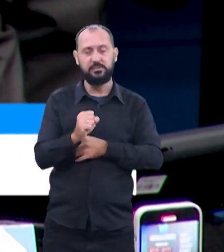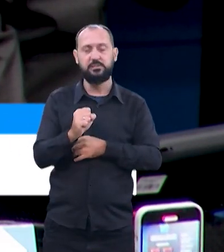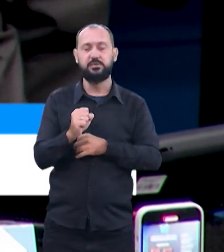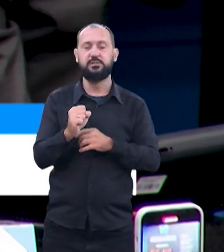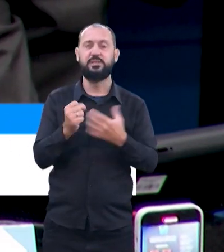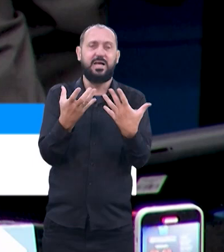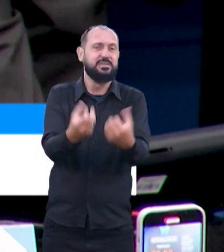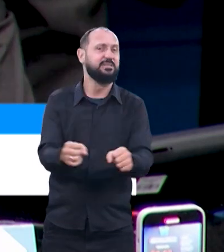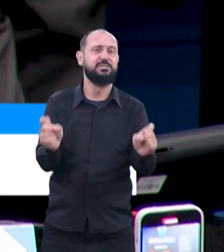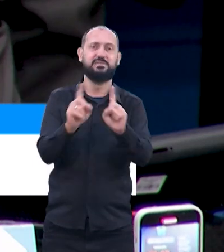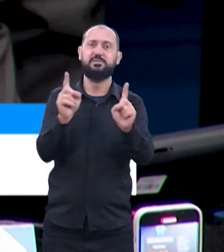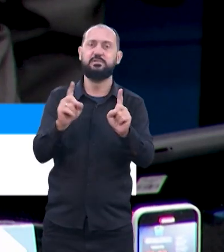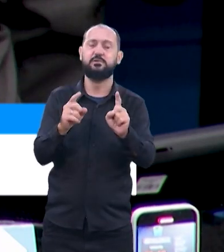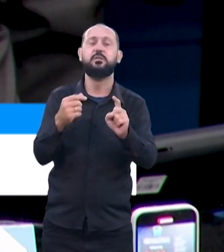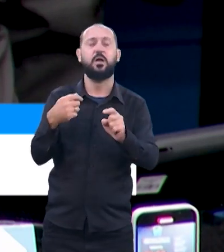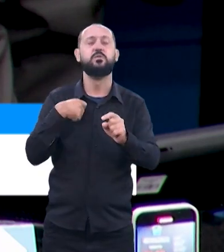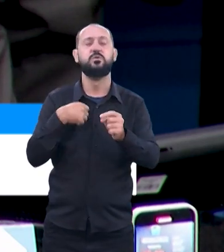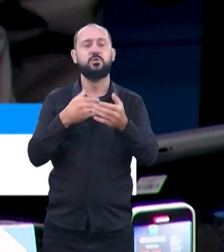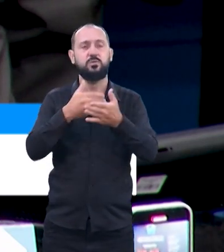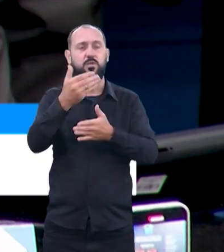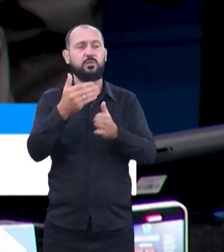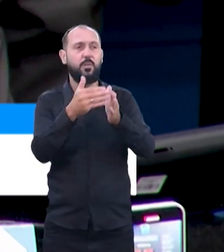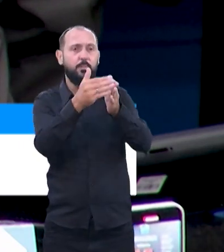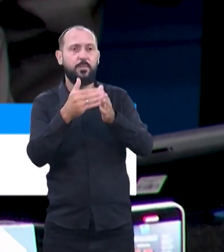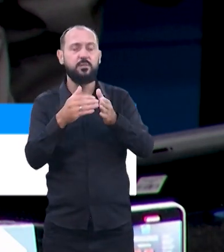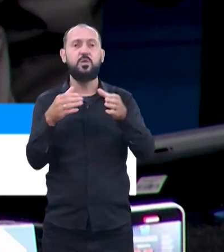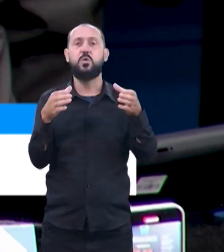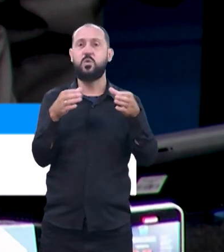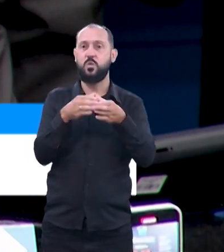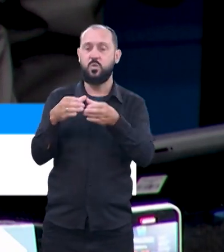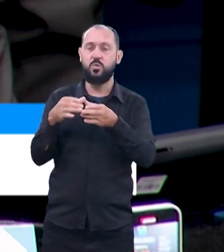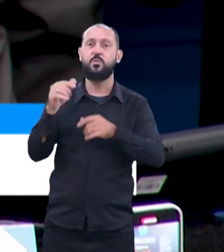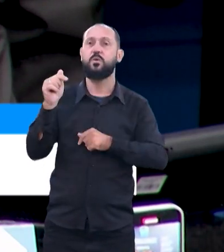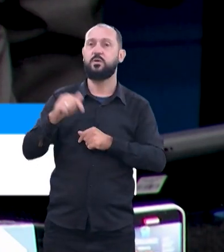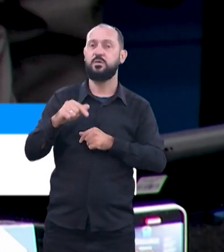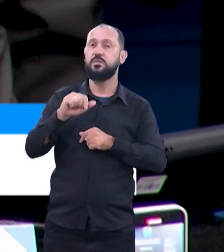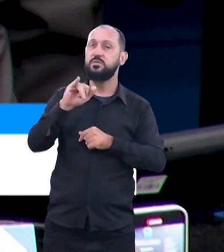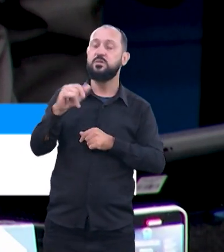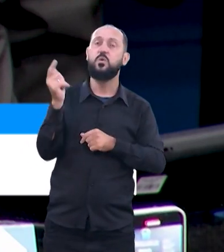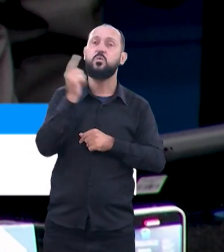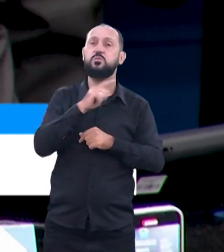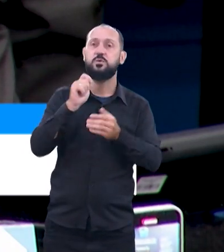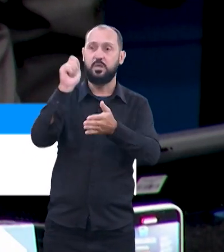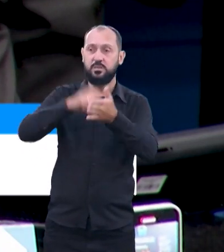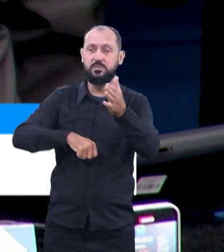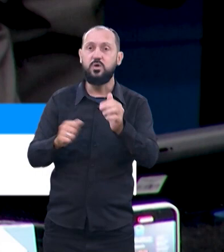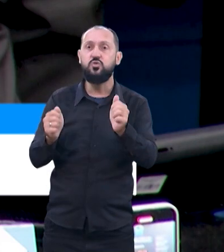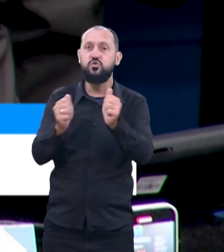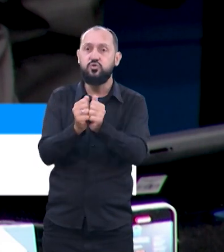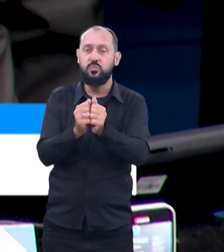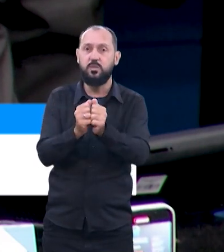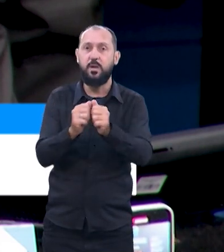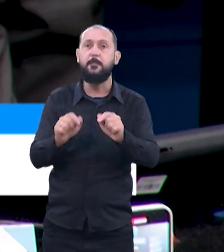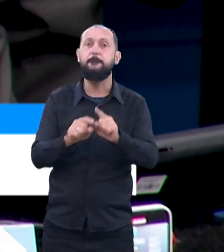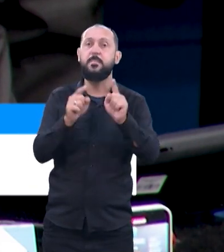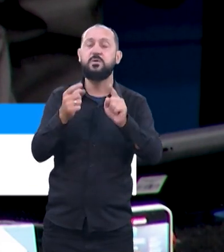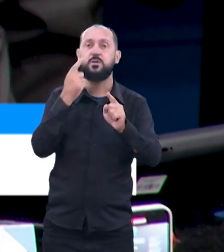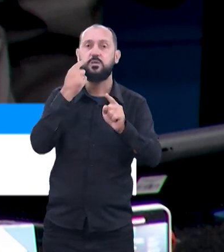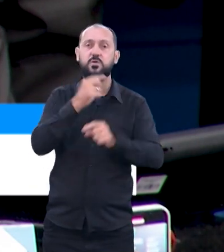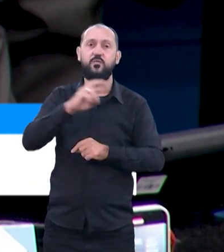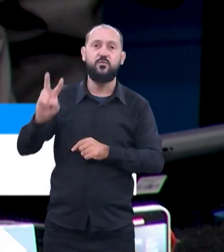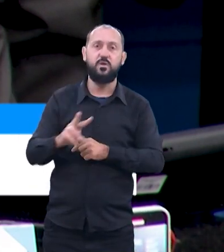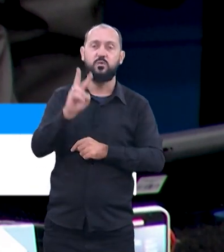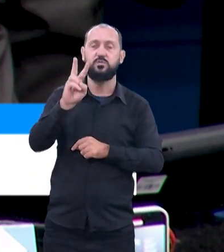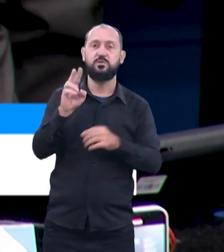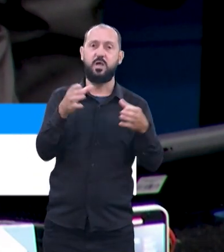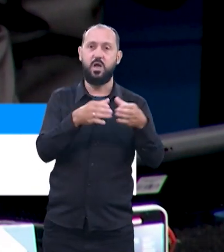que aconteceu é inadmissível, acho que é importante esse requerimento de Vossa Excelência, mas tem uma comissão nessa casa, então, se pudesse, eu quero assinar com Vossa